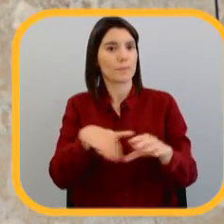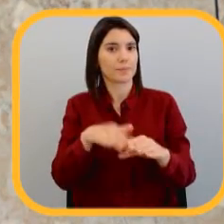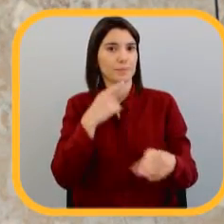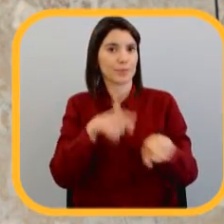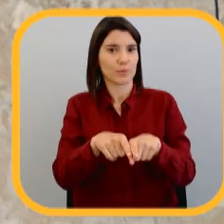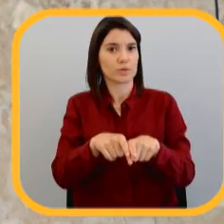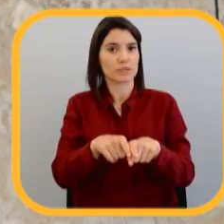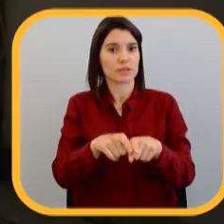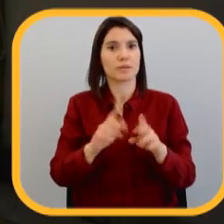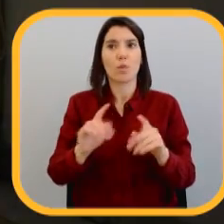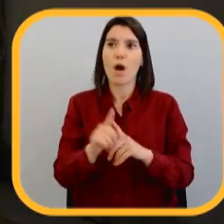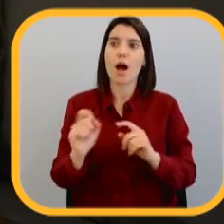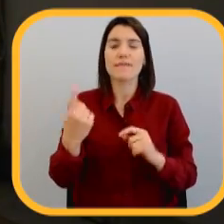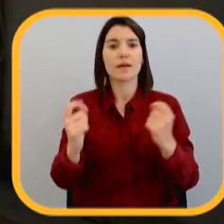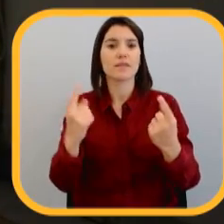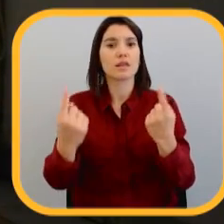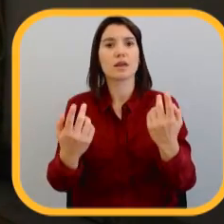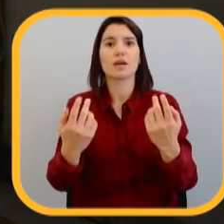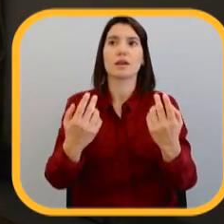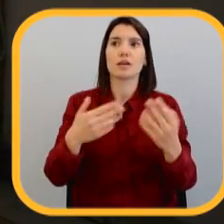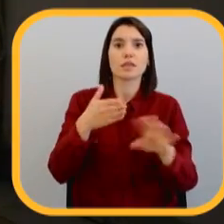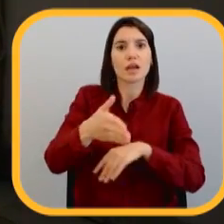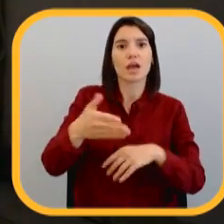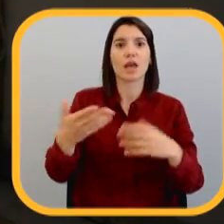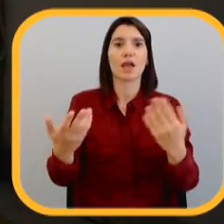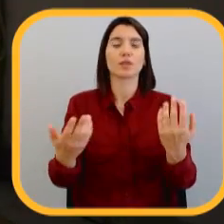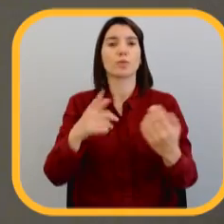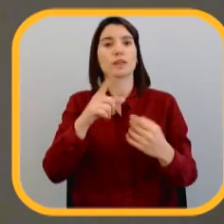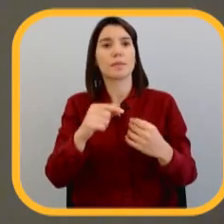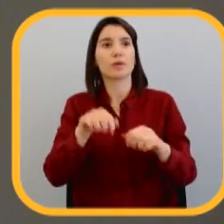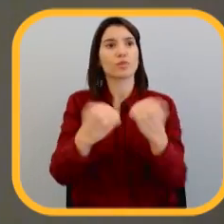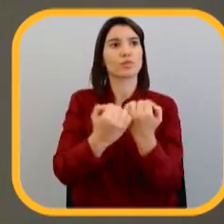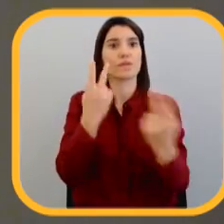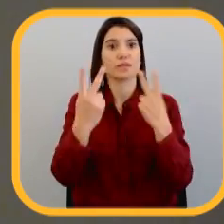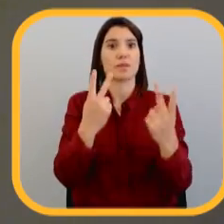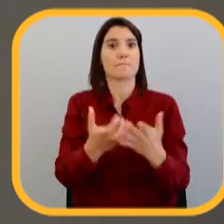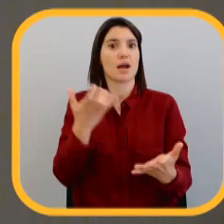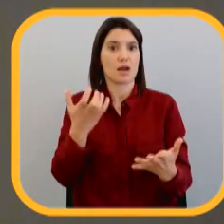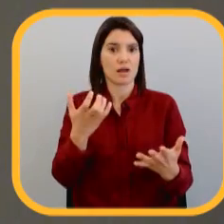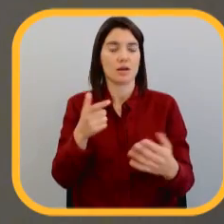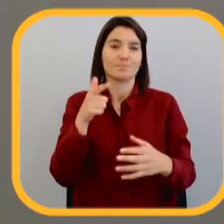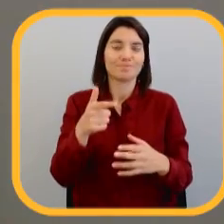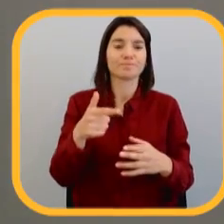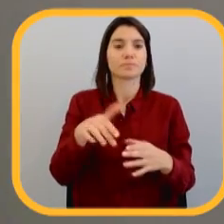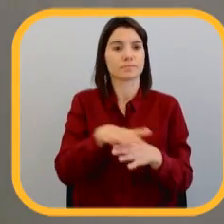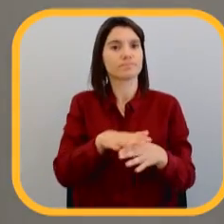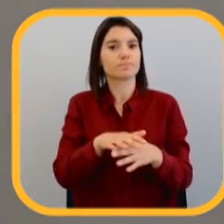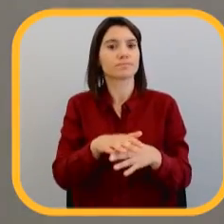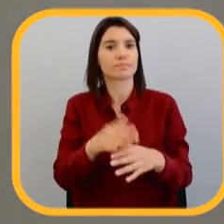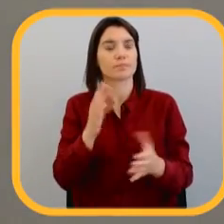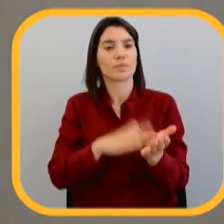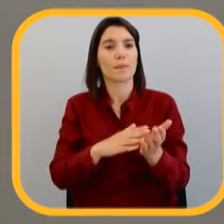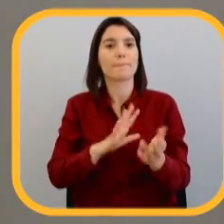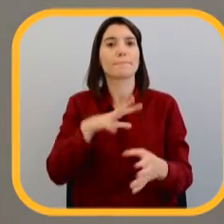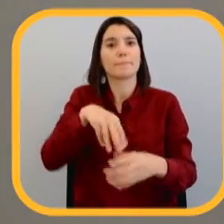de participação política considerados mais espontâneos, de cariz mais direto e com maior visibilidade social. Paradigmas esses que se